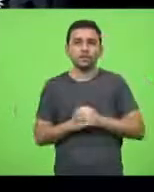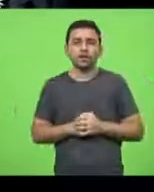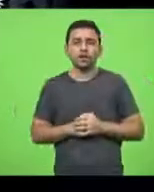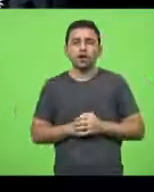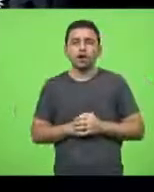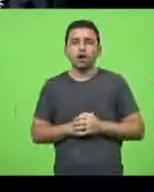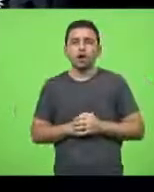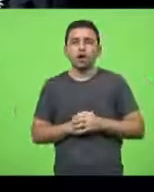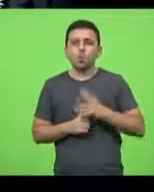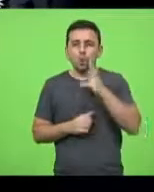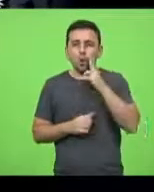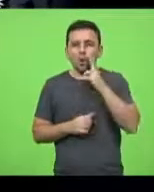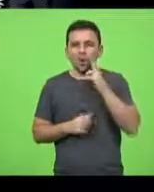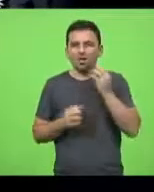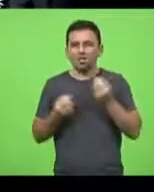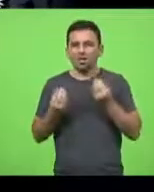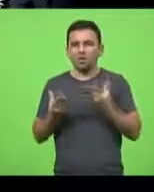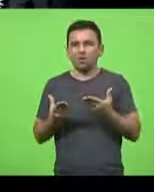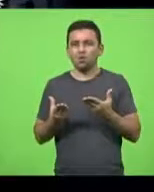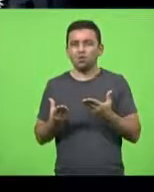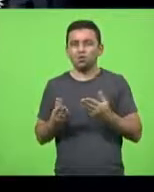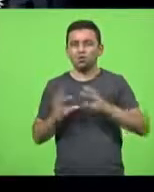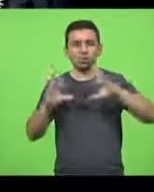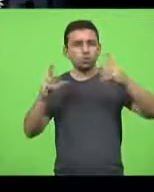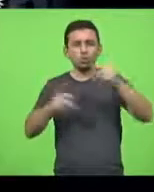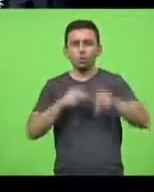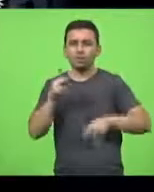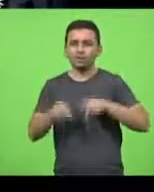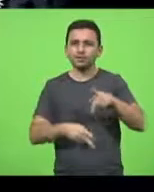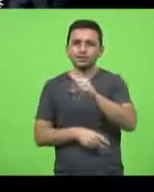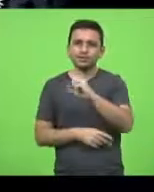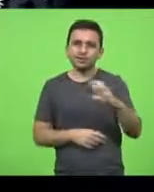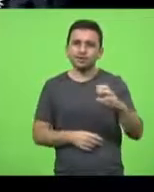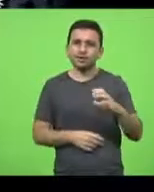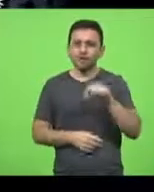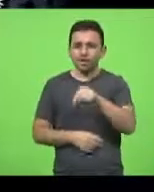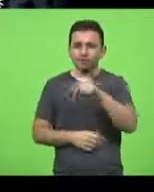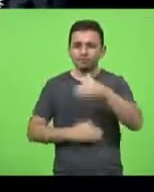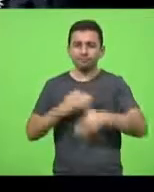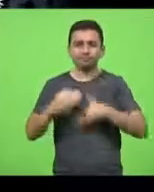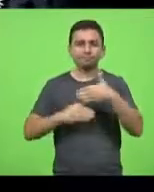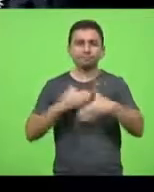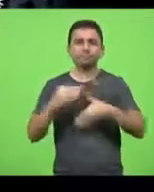dado em todo o povo catarinense quando construiu